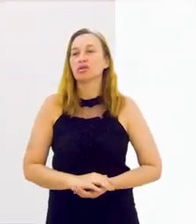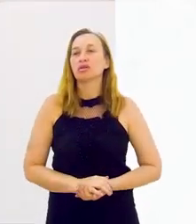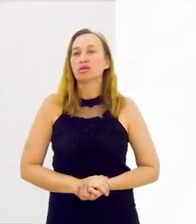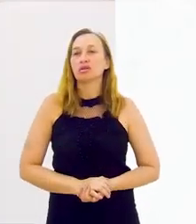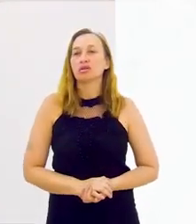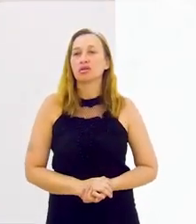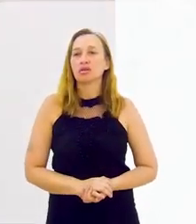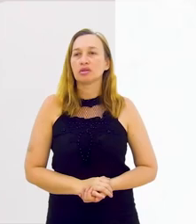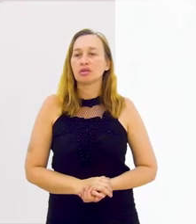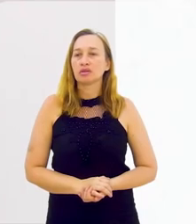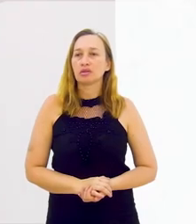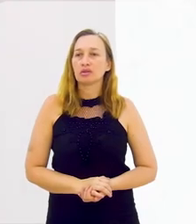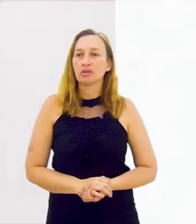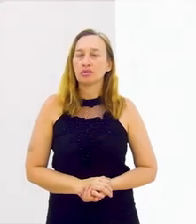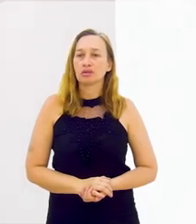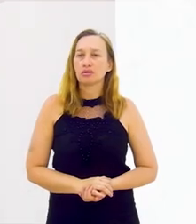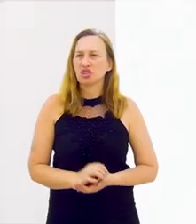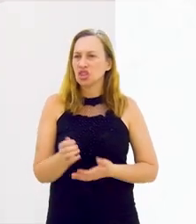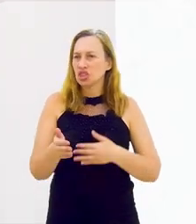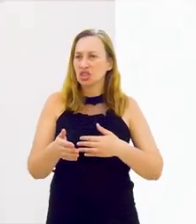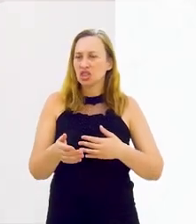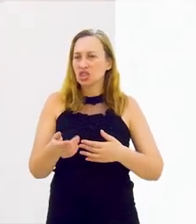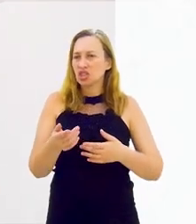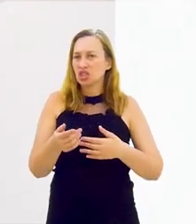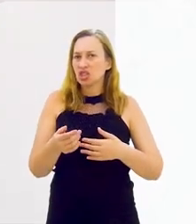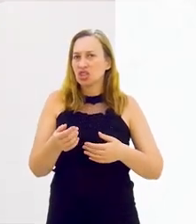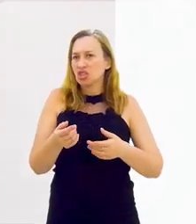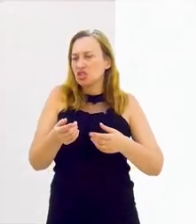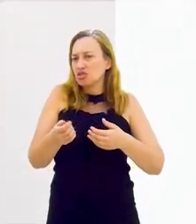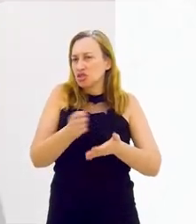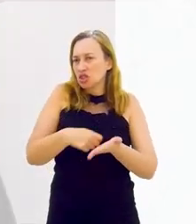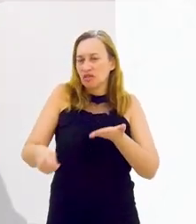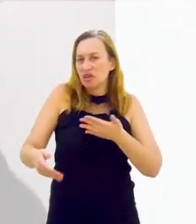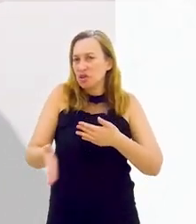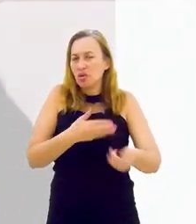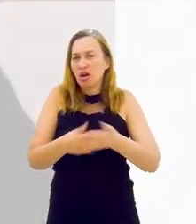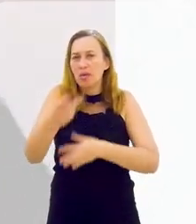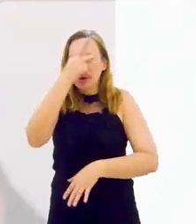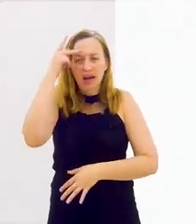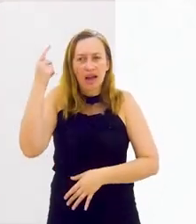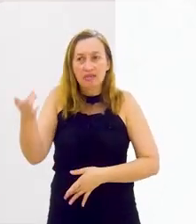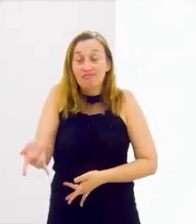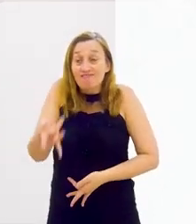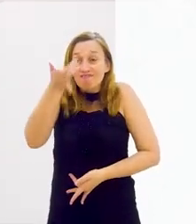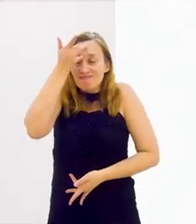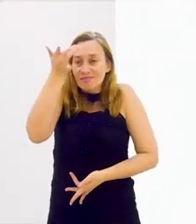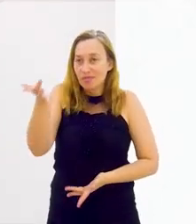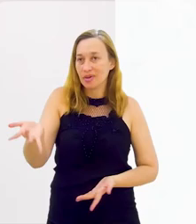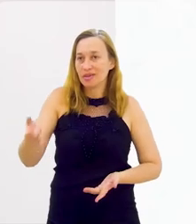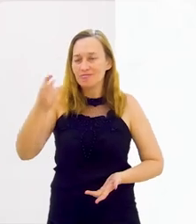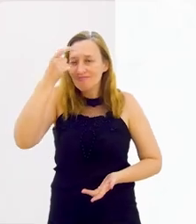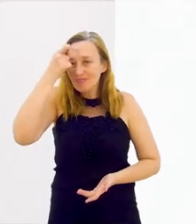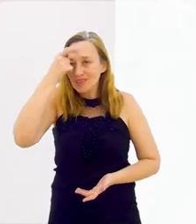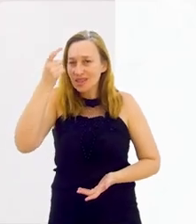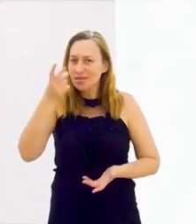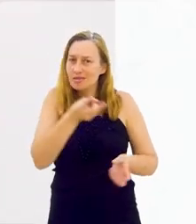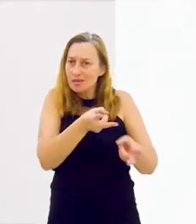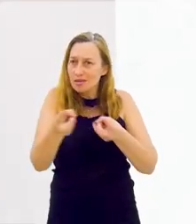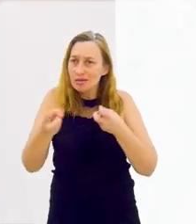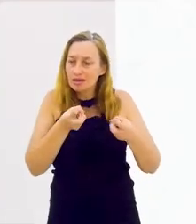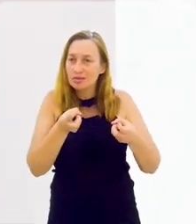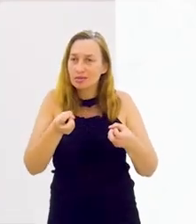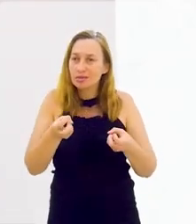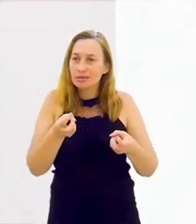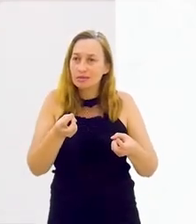fluxo. Como o próprio nome do exercício diz, assim, e pode escrever tudo, palavras que vier à sua cabeça. E a